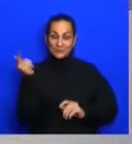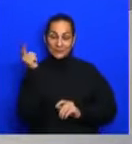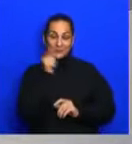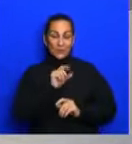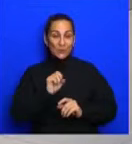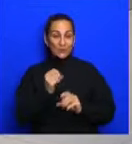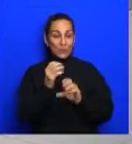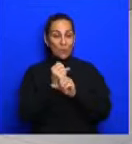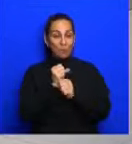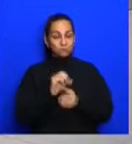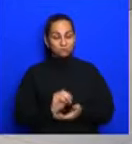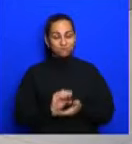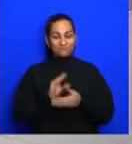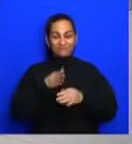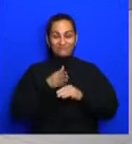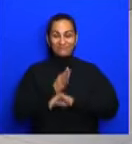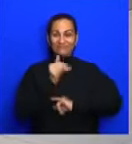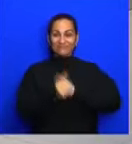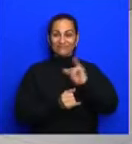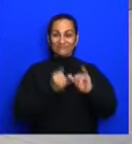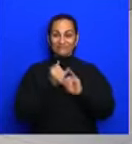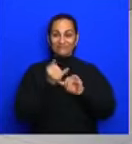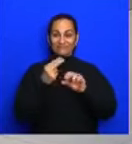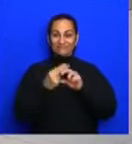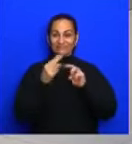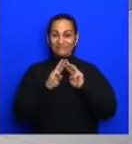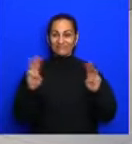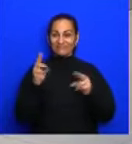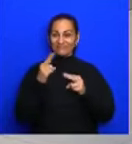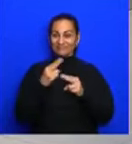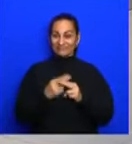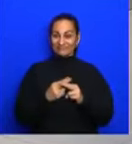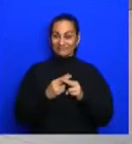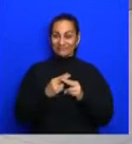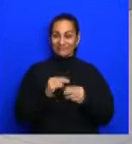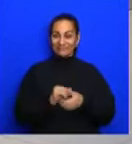premiadas ou se o prêmio está acumulado acessando loterias.caixa.gov.br.